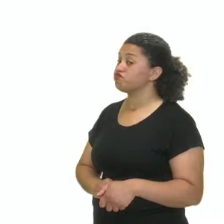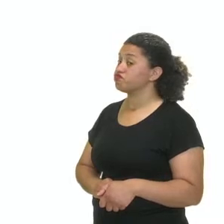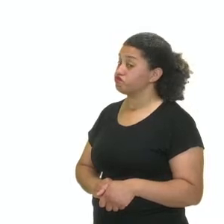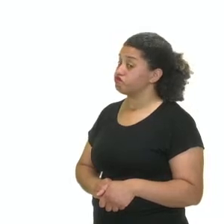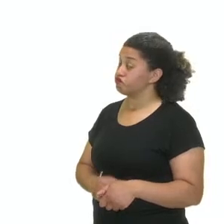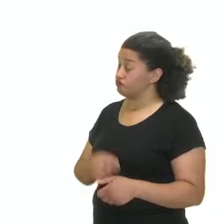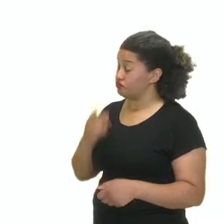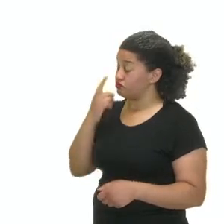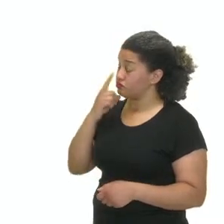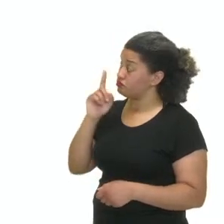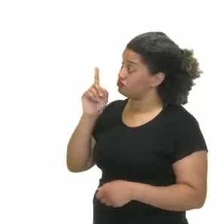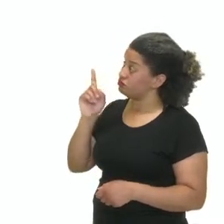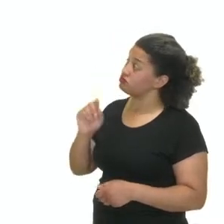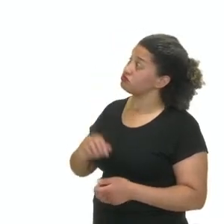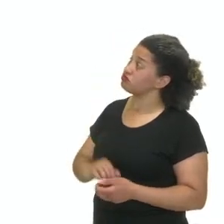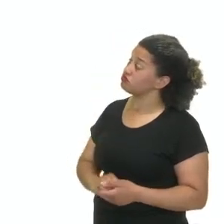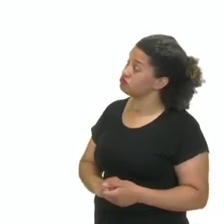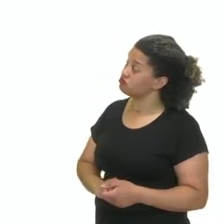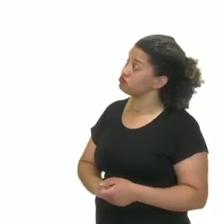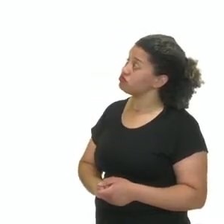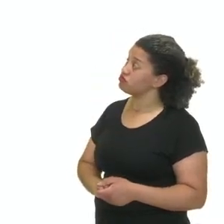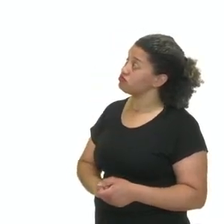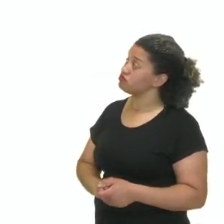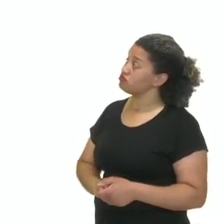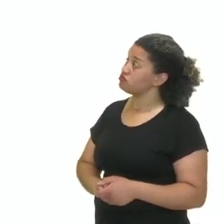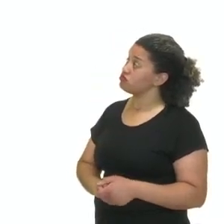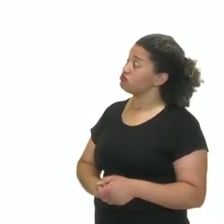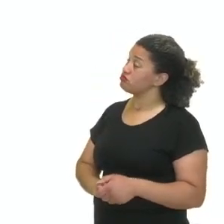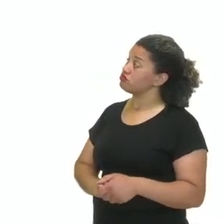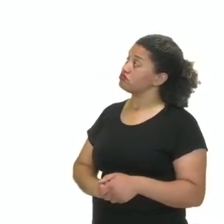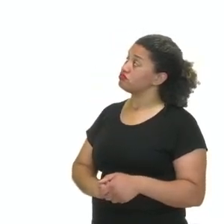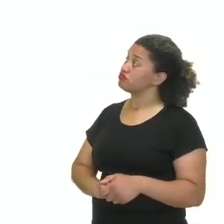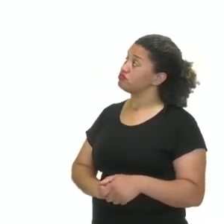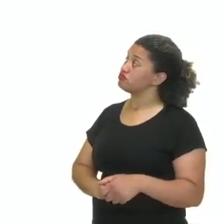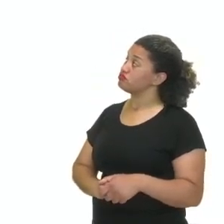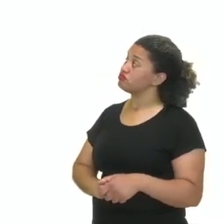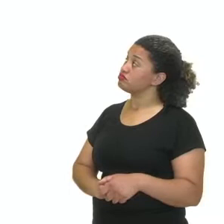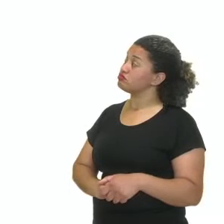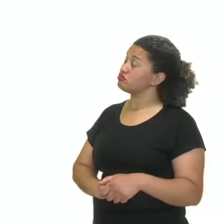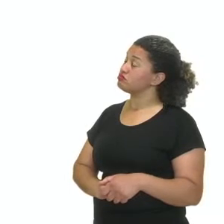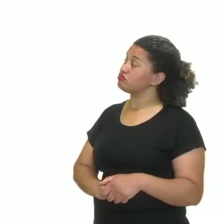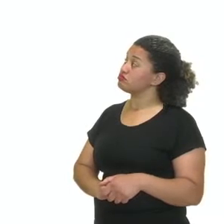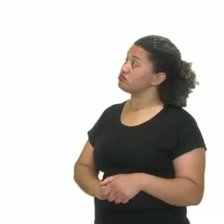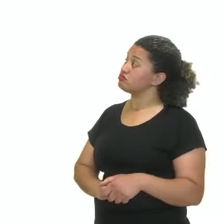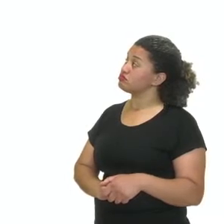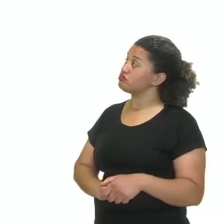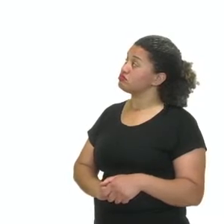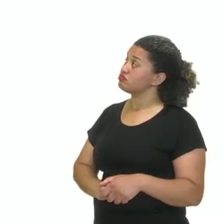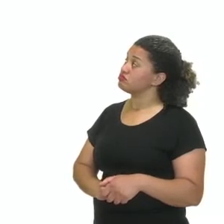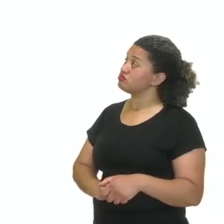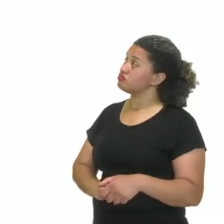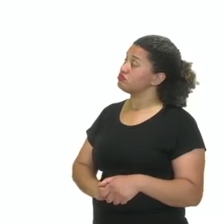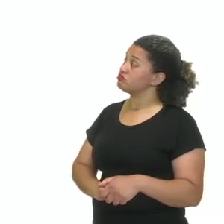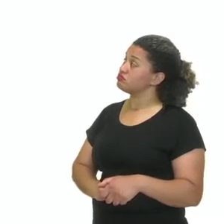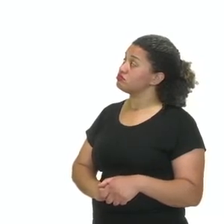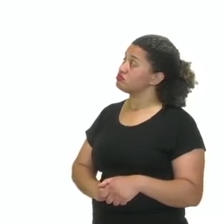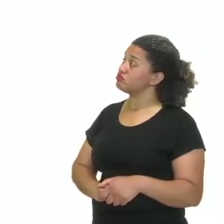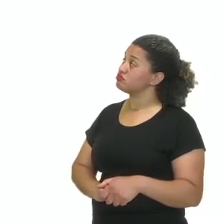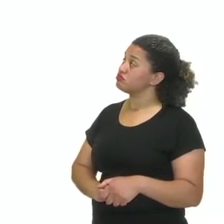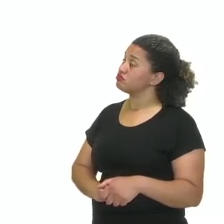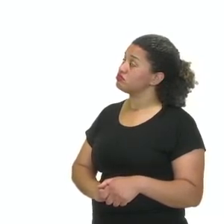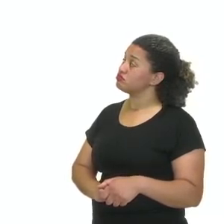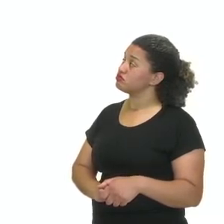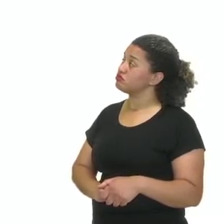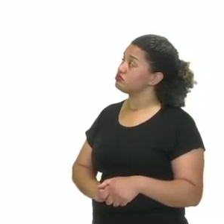colocar aqui é: de quem é a responsabilidade pelo descarte dessa quantidade monumental de resíduos, em especial